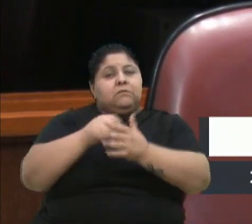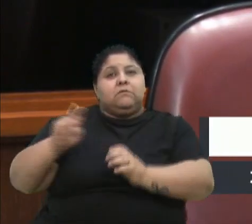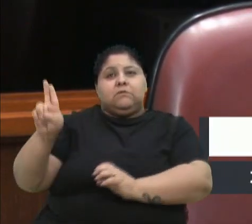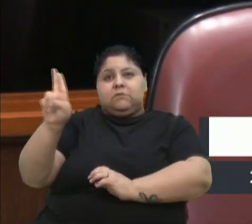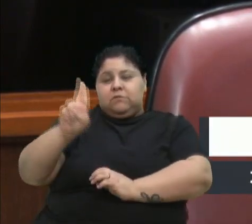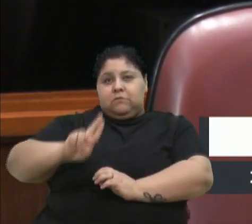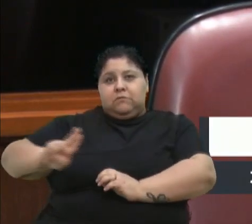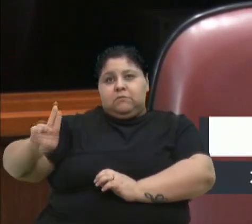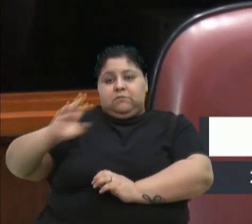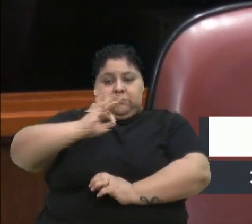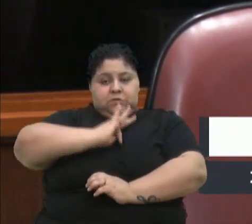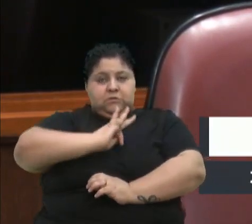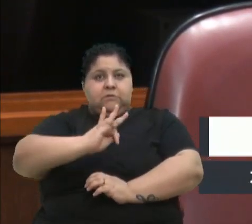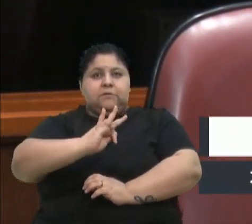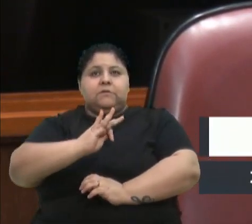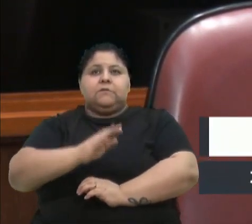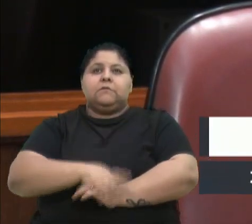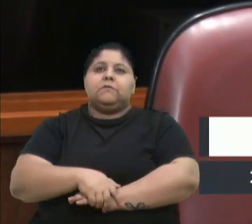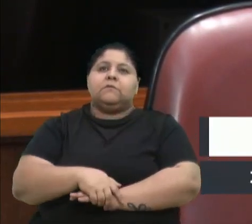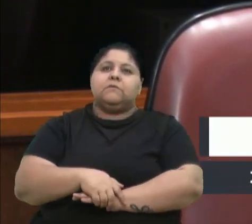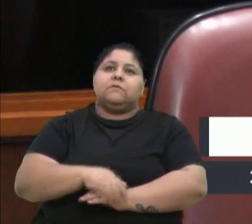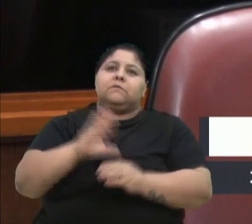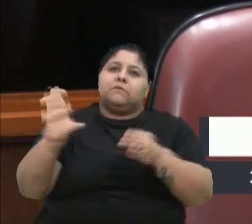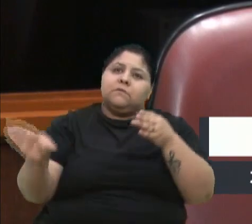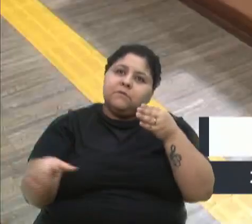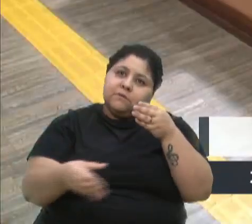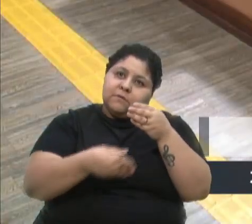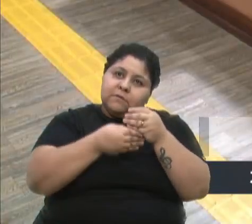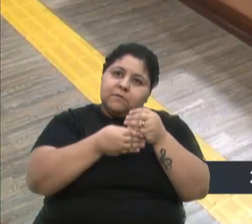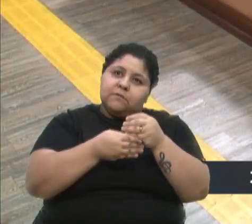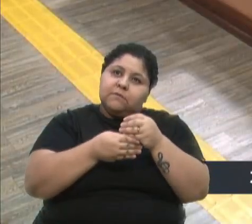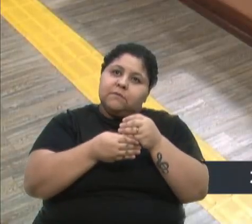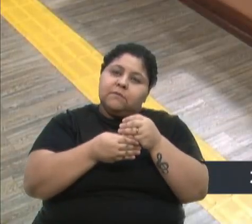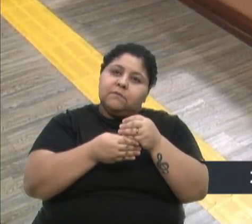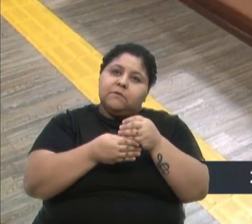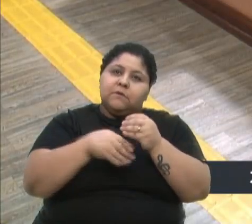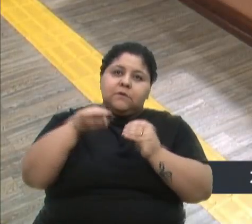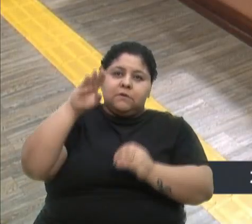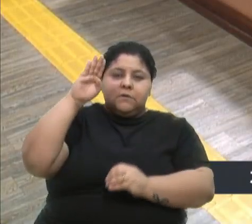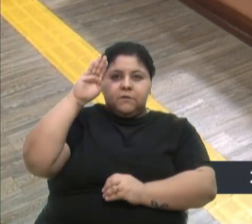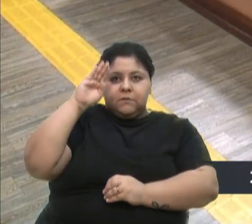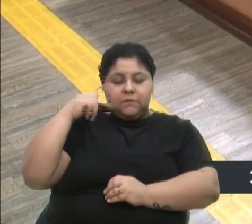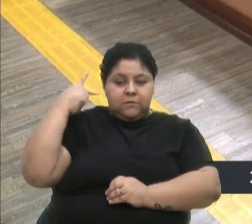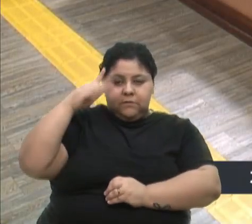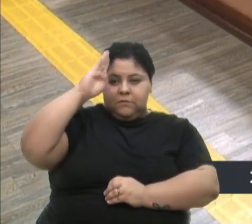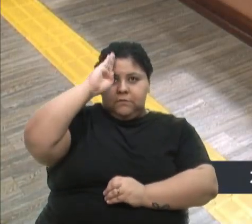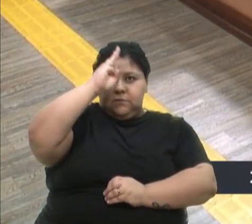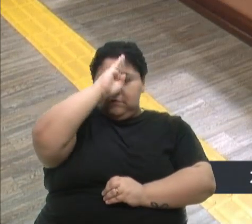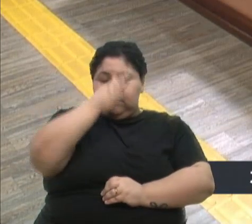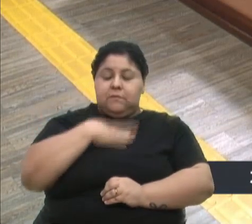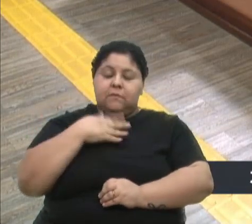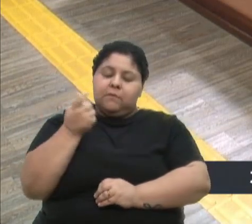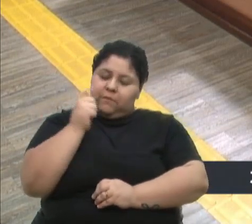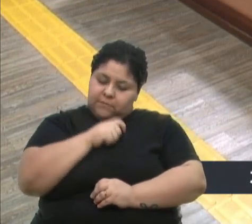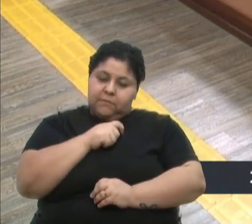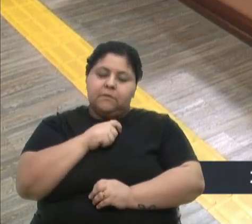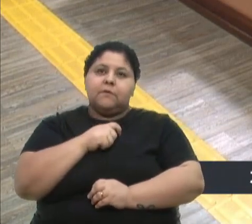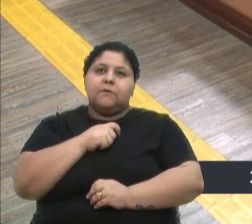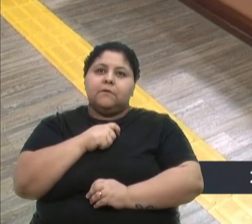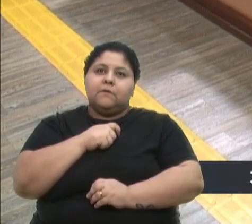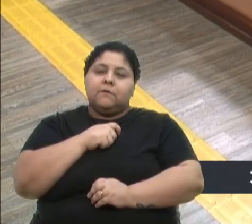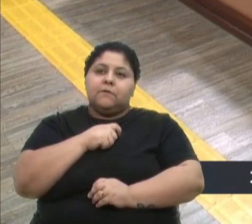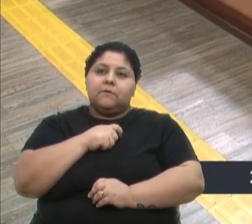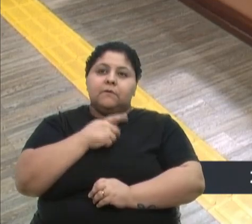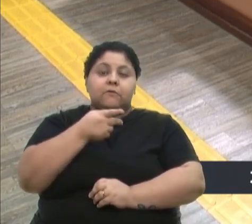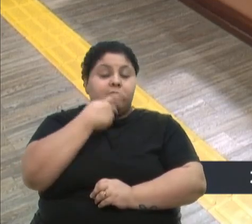Universidade Federal. Uma partezinha, vereador. Obrigado, vereadora. Obrigado pela parte que eu preciso aqui restabelecer